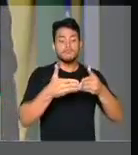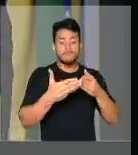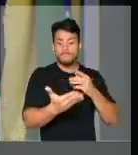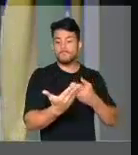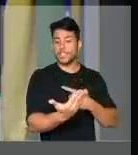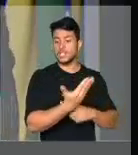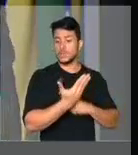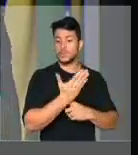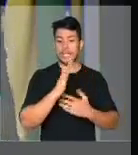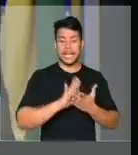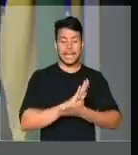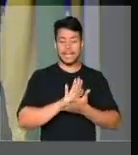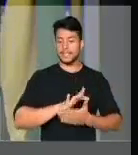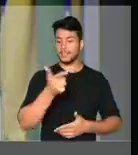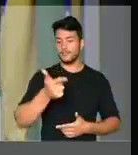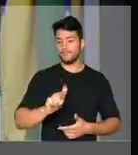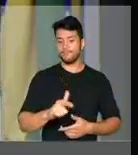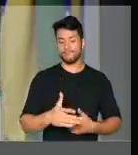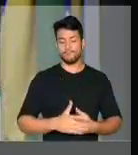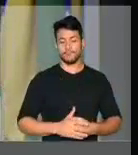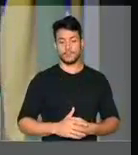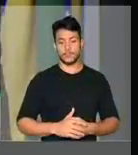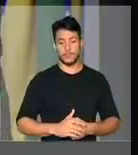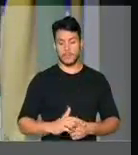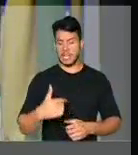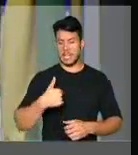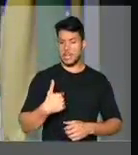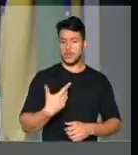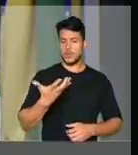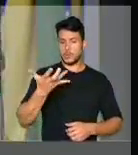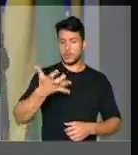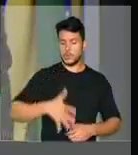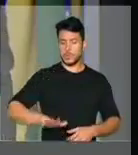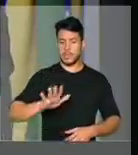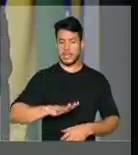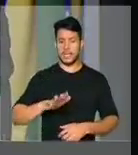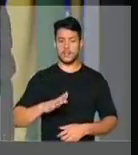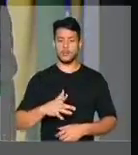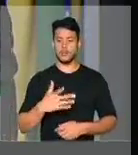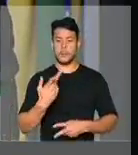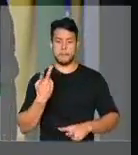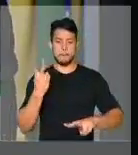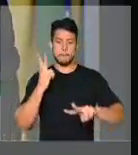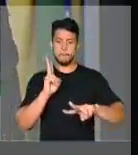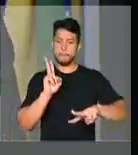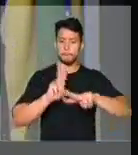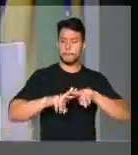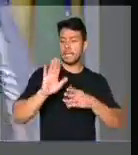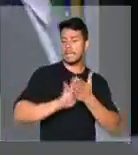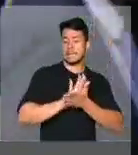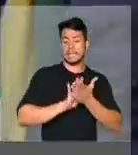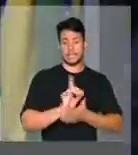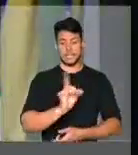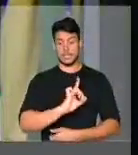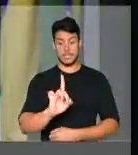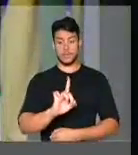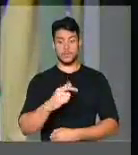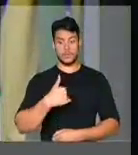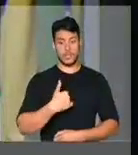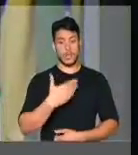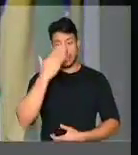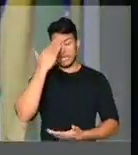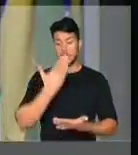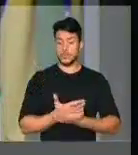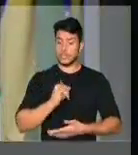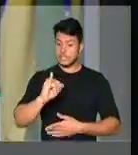está acontecendo no nosso Brasil. Não defendo a impunidade, eu defendo que aqueles que cometem